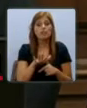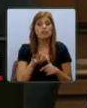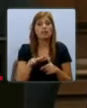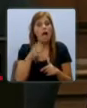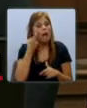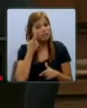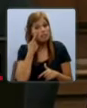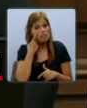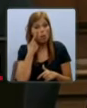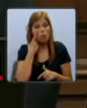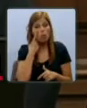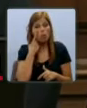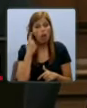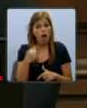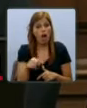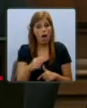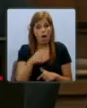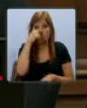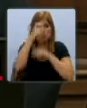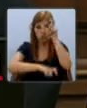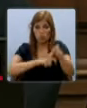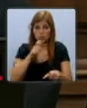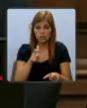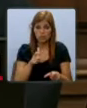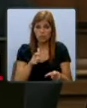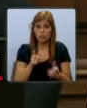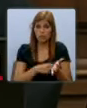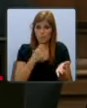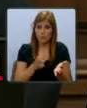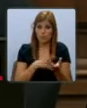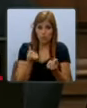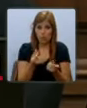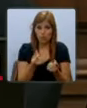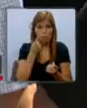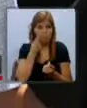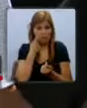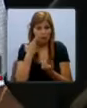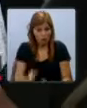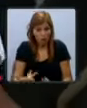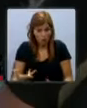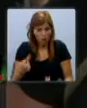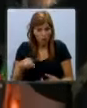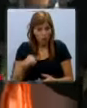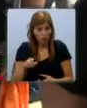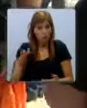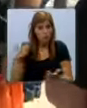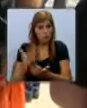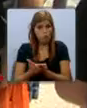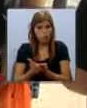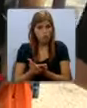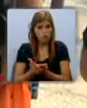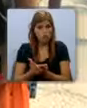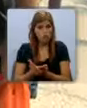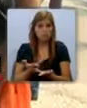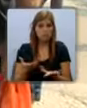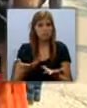tem que ter em conta que existem pessoas que precisam do dinheiro para viver neste momento. A proposta foi, de resto, e muito